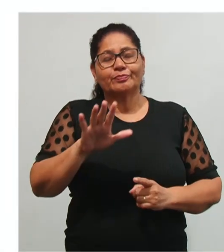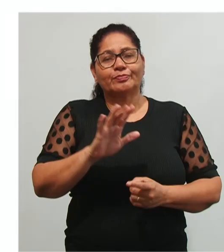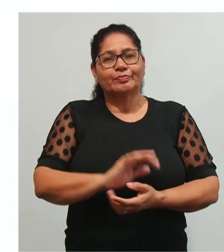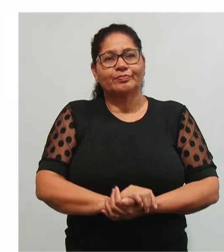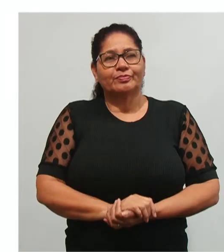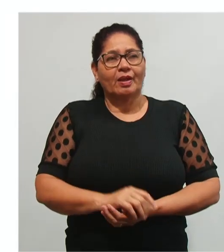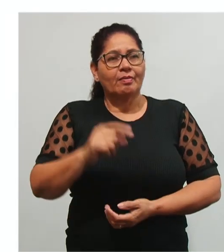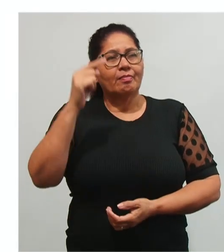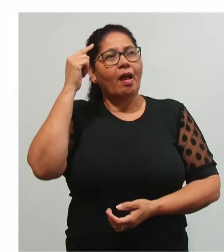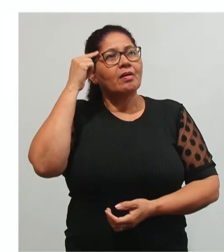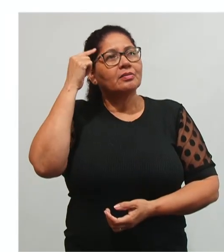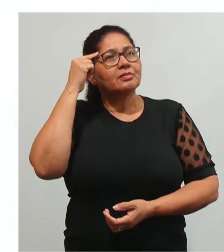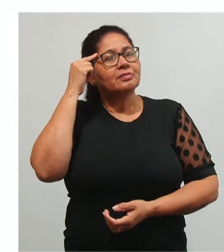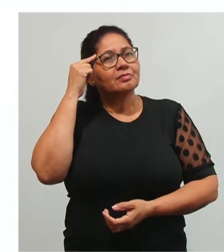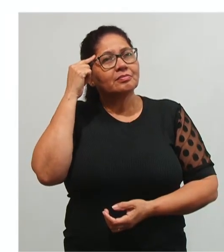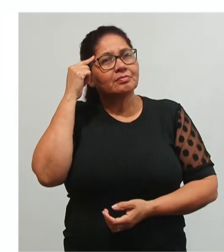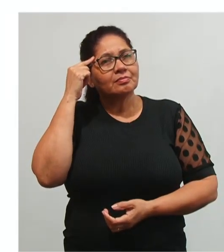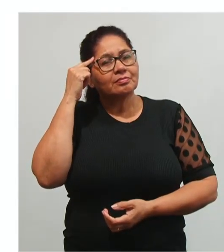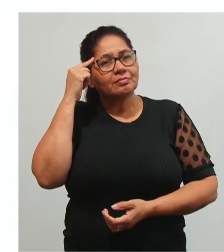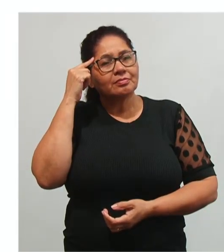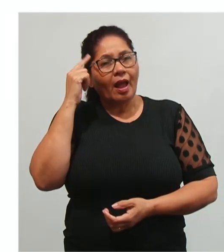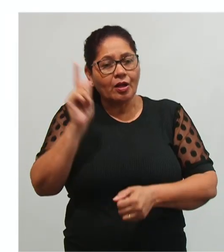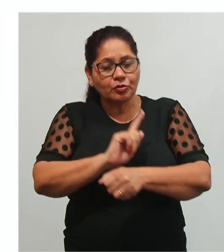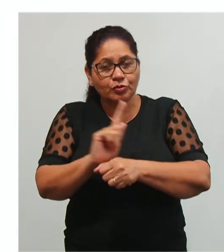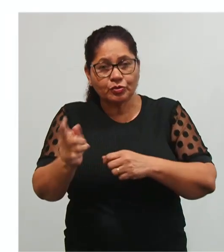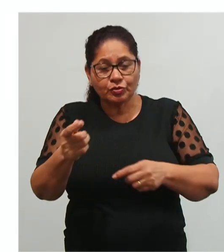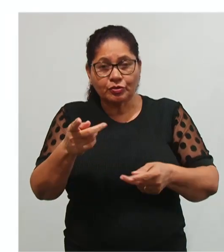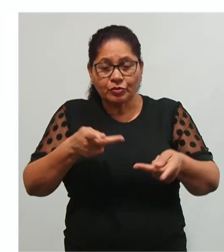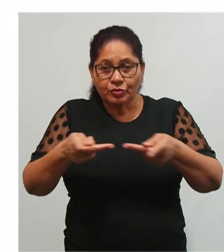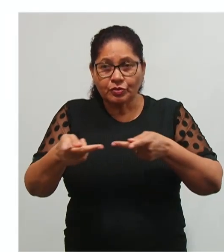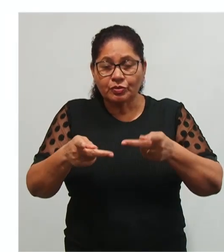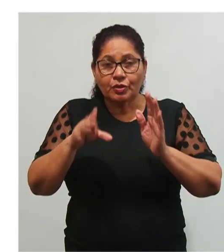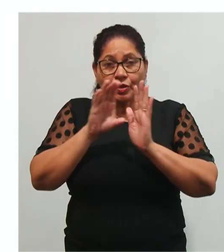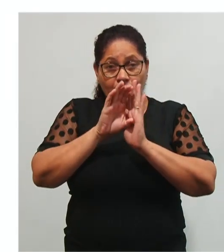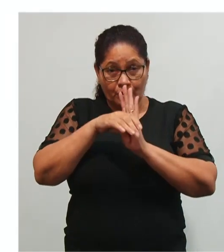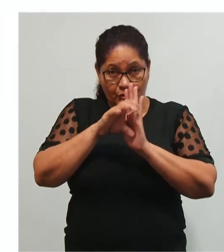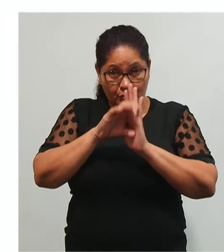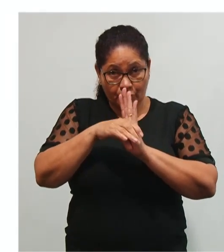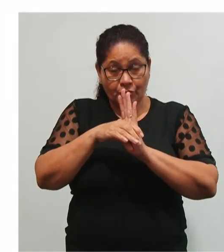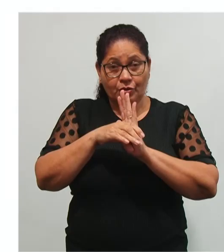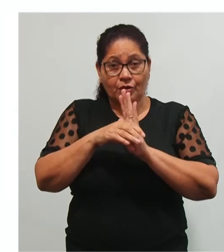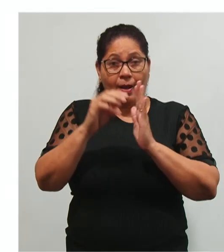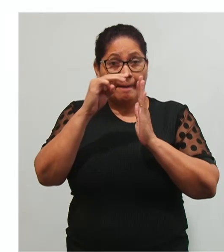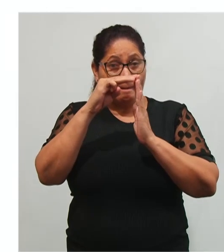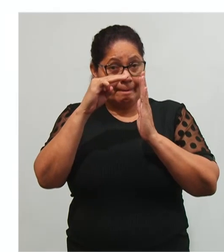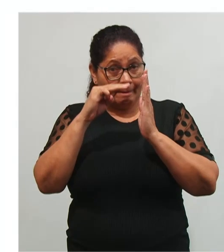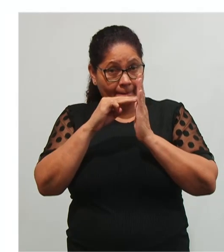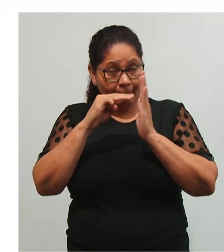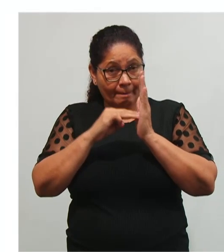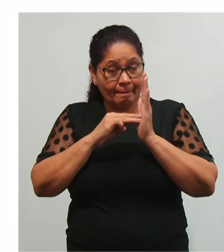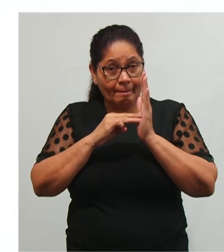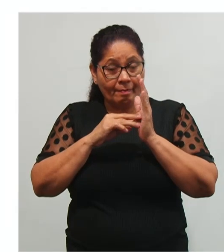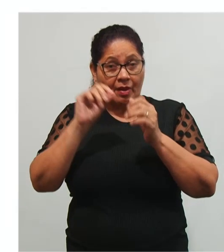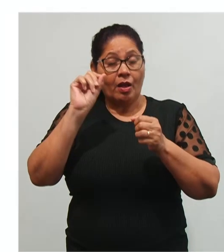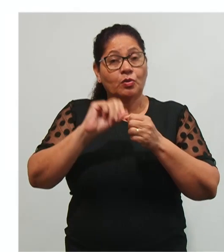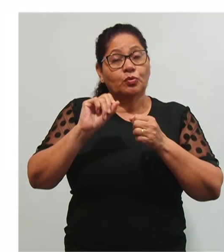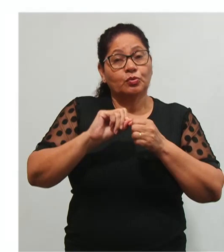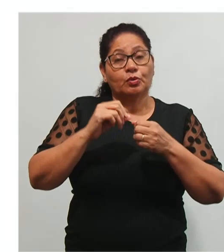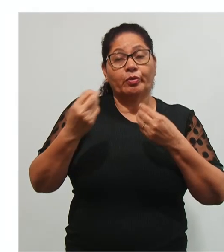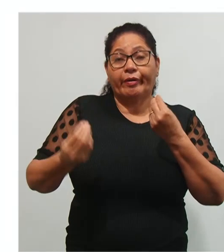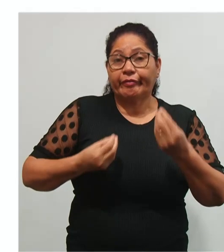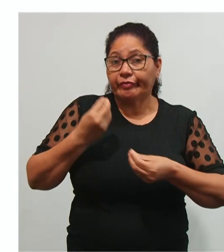que a gestão de projetos, ela tem conceitos, métodos,